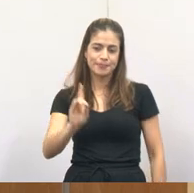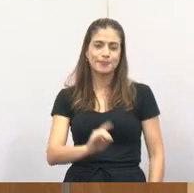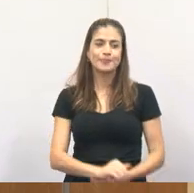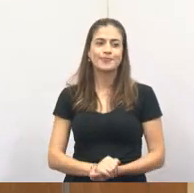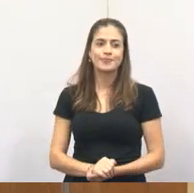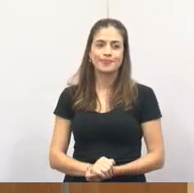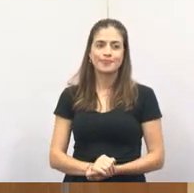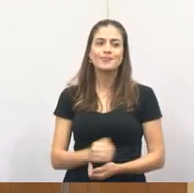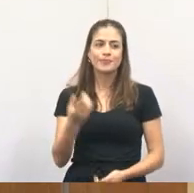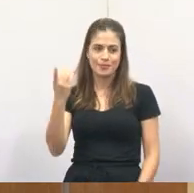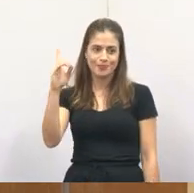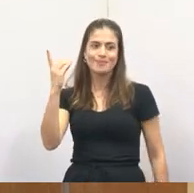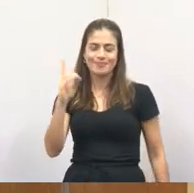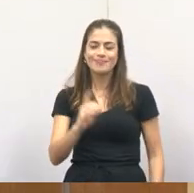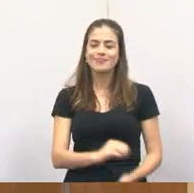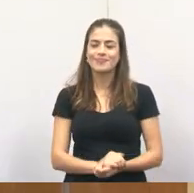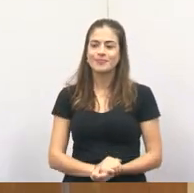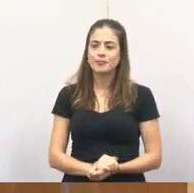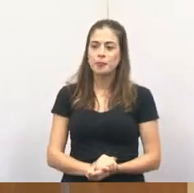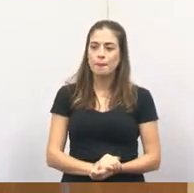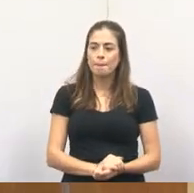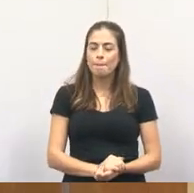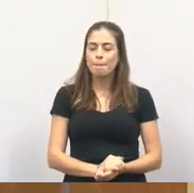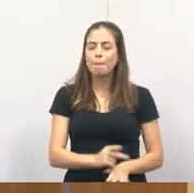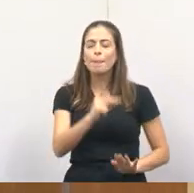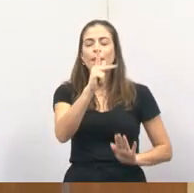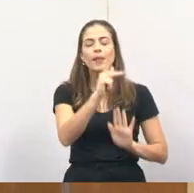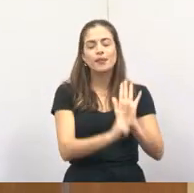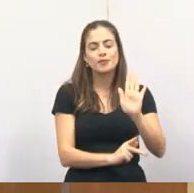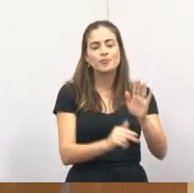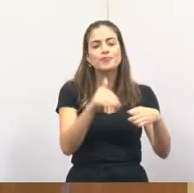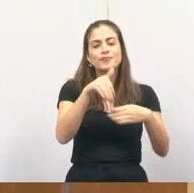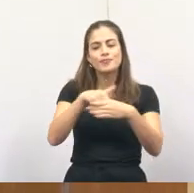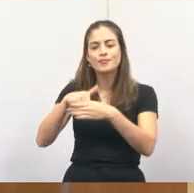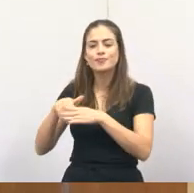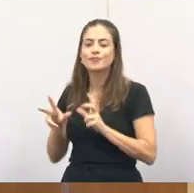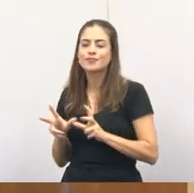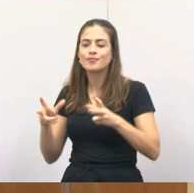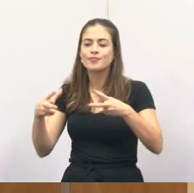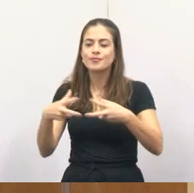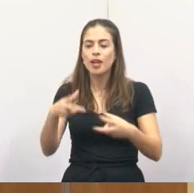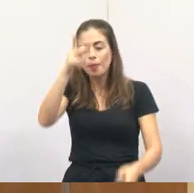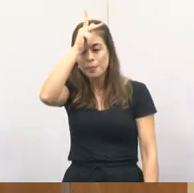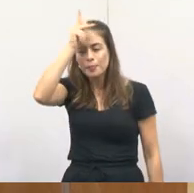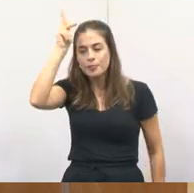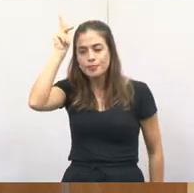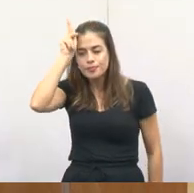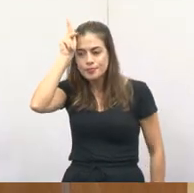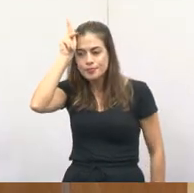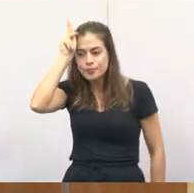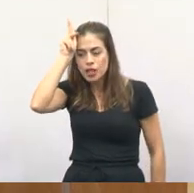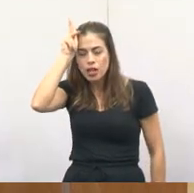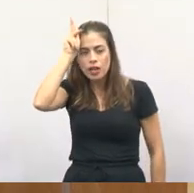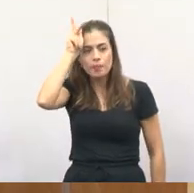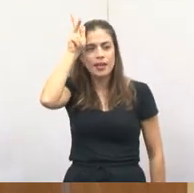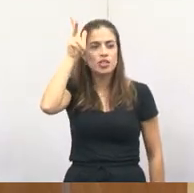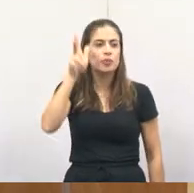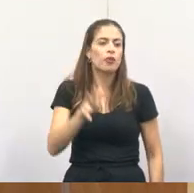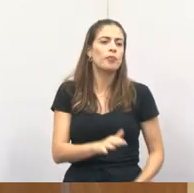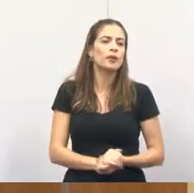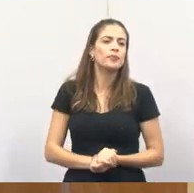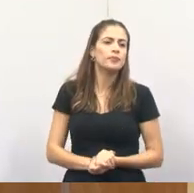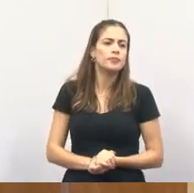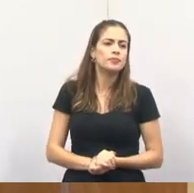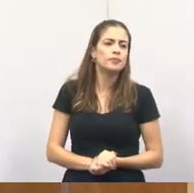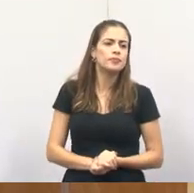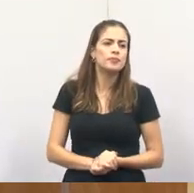essas obras projeto foi votado que na Câmara Municipal e a prefeitura conseguiu esse empréstimo junto